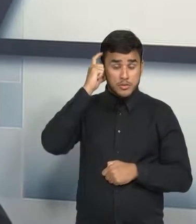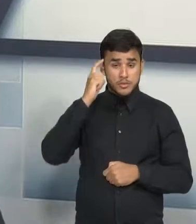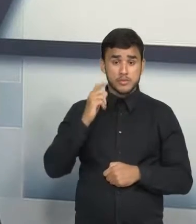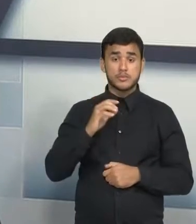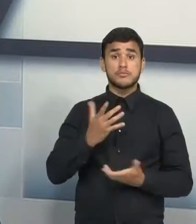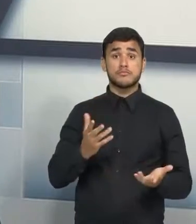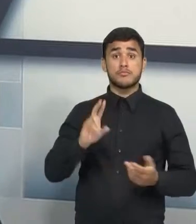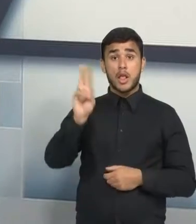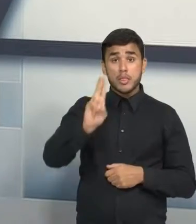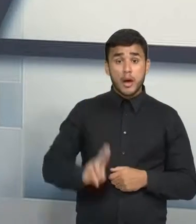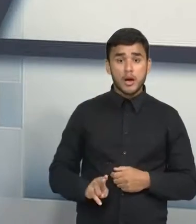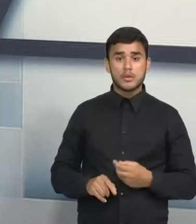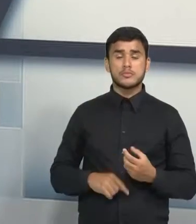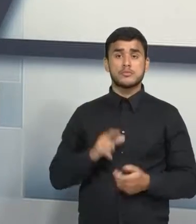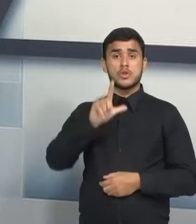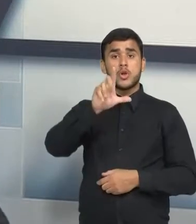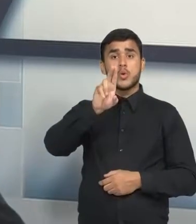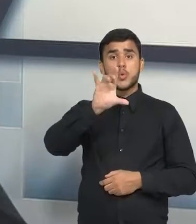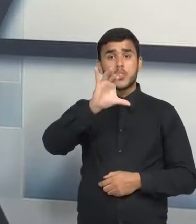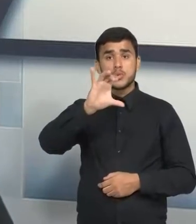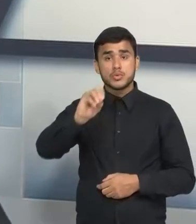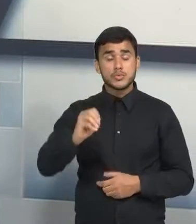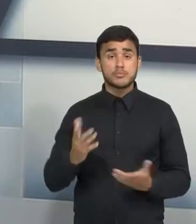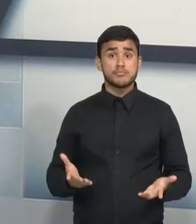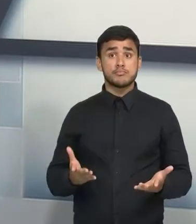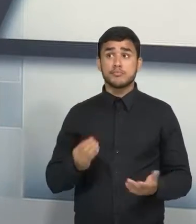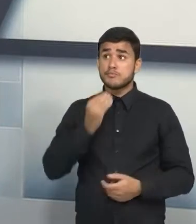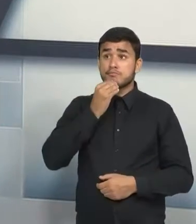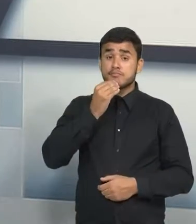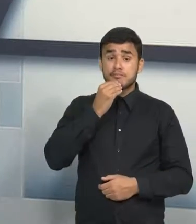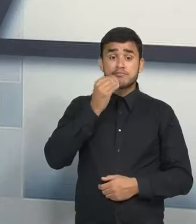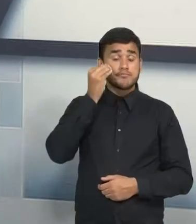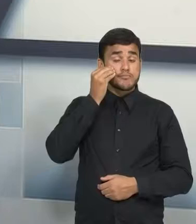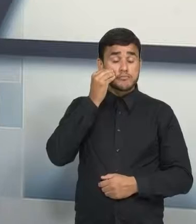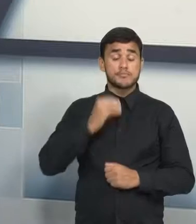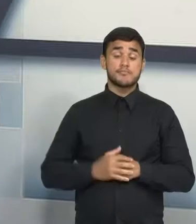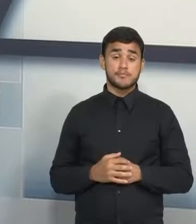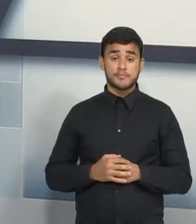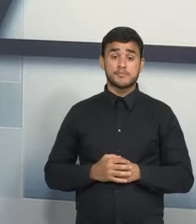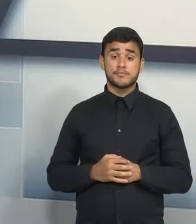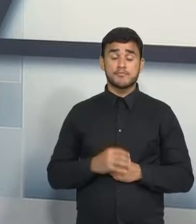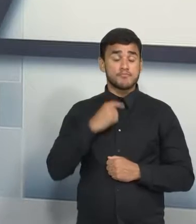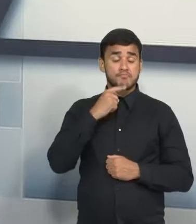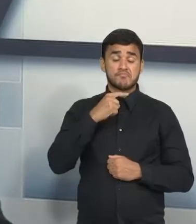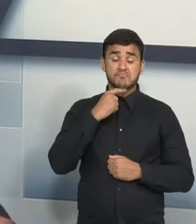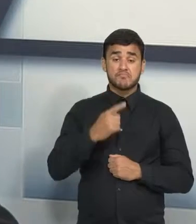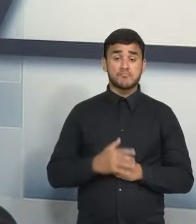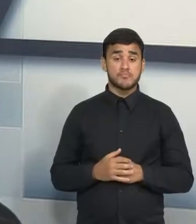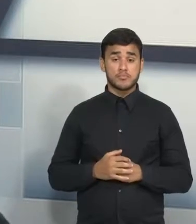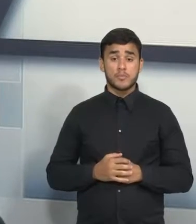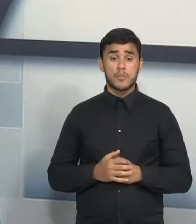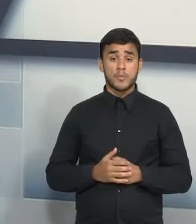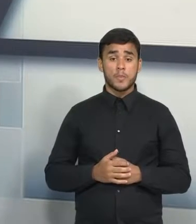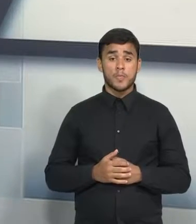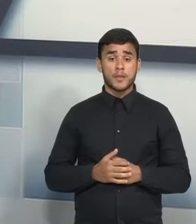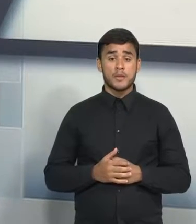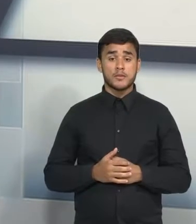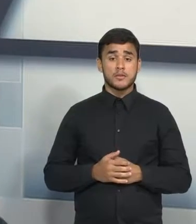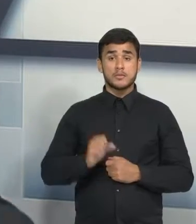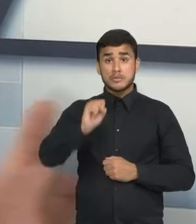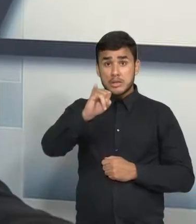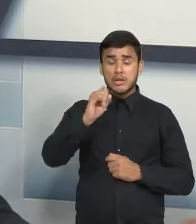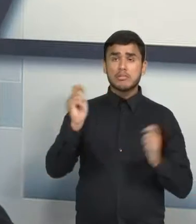governo Lúcio. Poderiam ter feito, mas não fizeram. Não fizeram. Se fizeram, não fizeram o